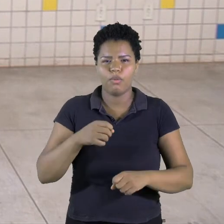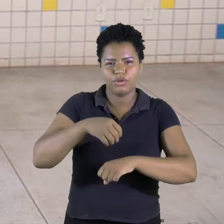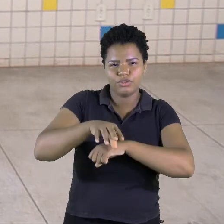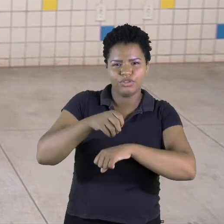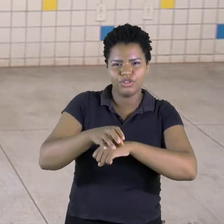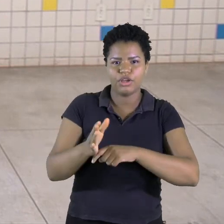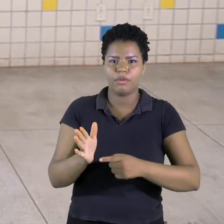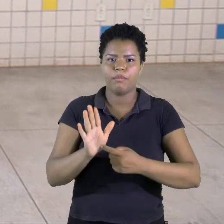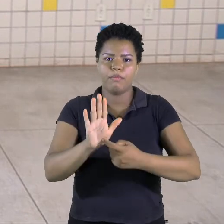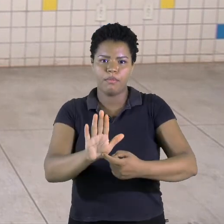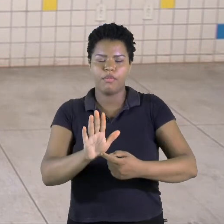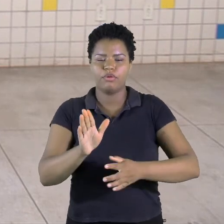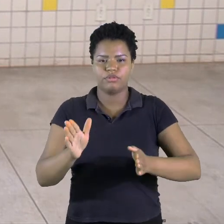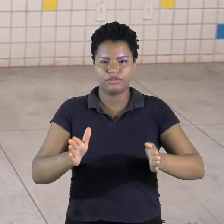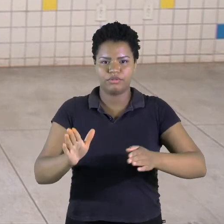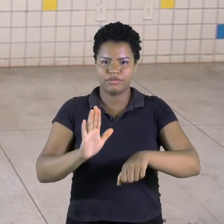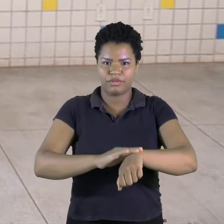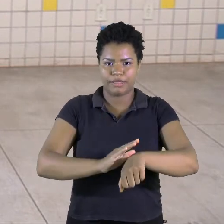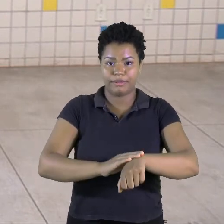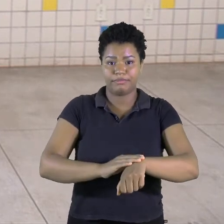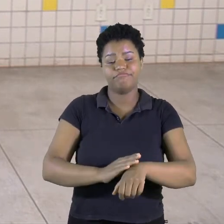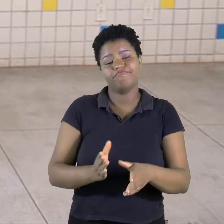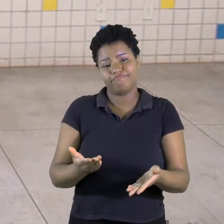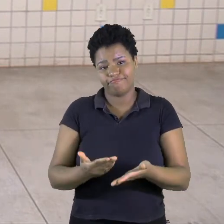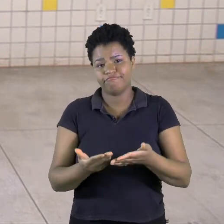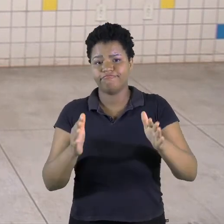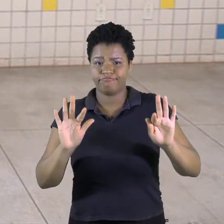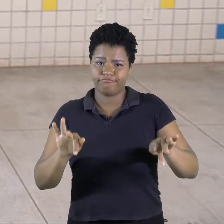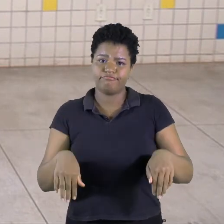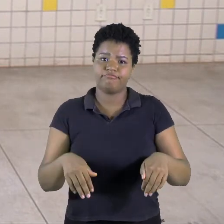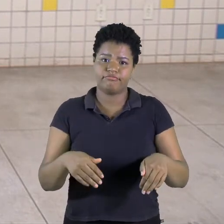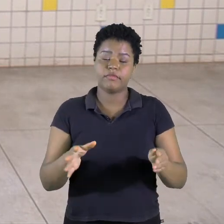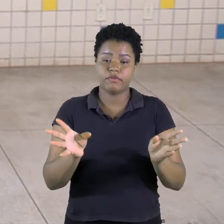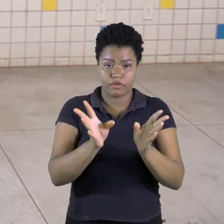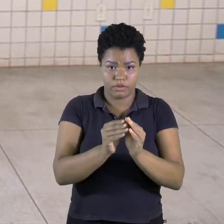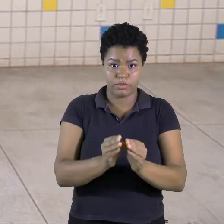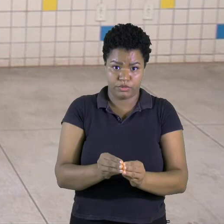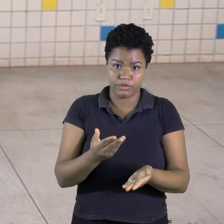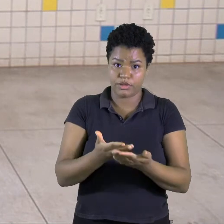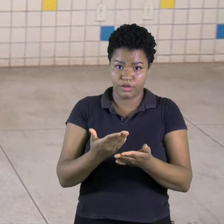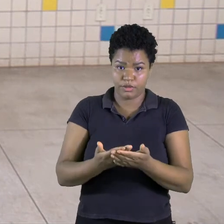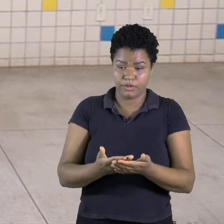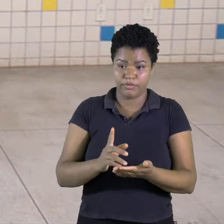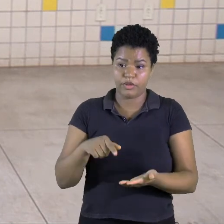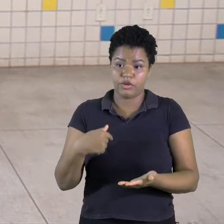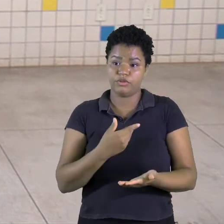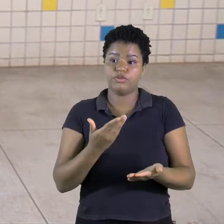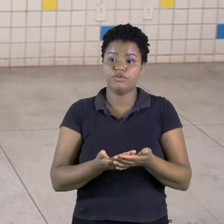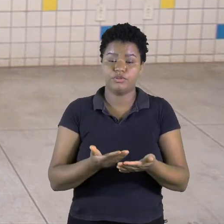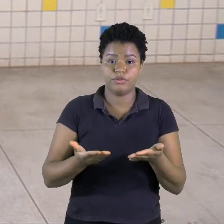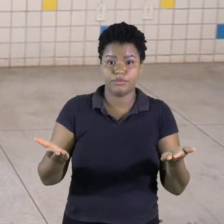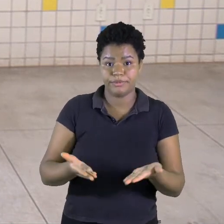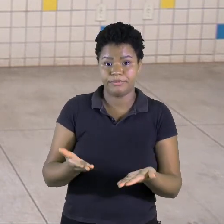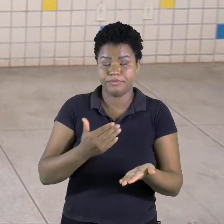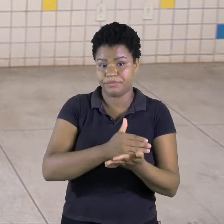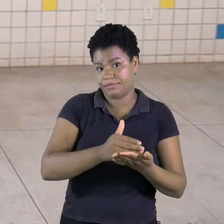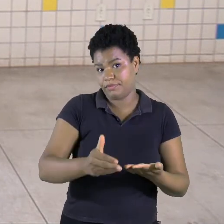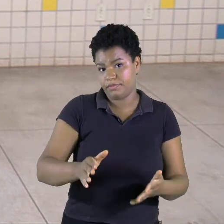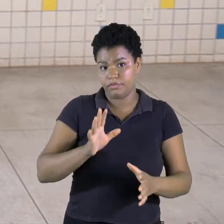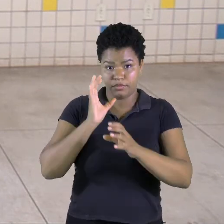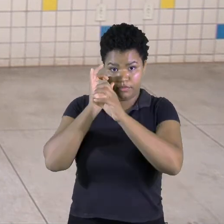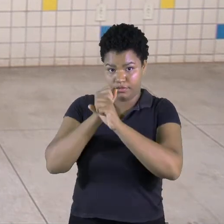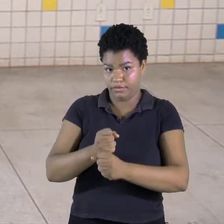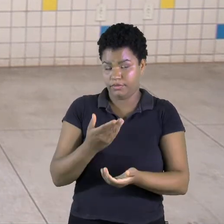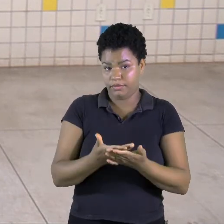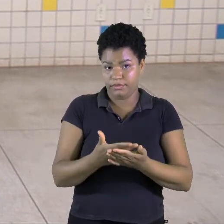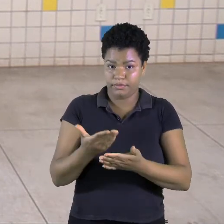chegando ao fim, é uma pena. Mas vamos resumir um pouquinho a nossa aula? O que nós estudamos hoje? Nós começamos revisando a aula